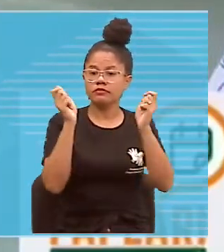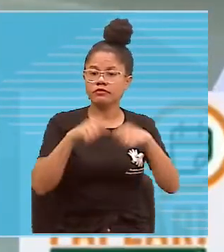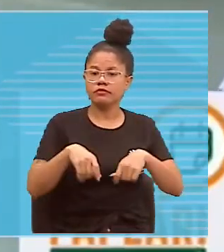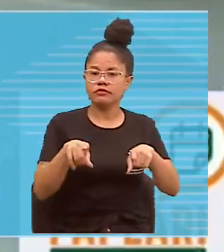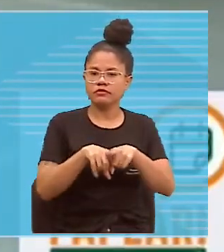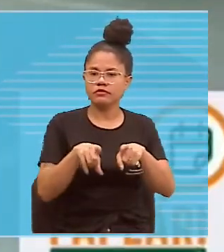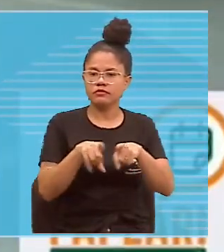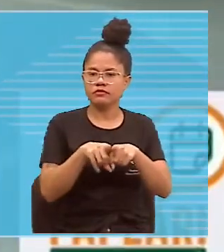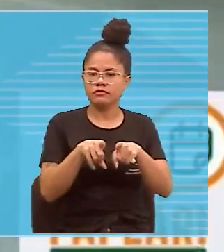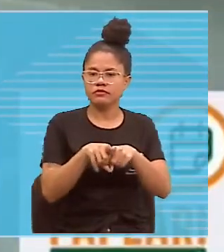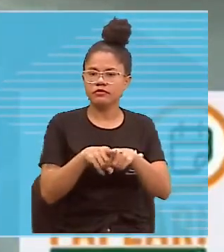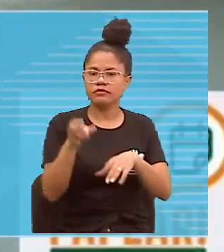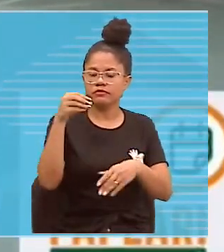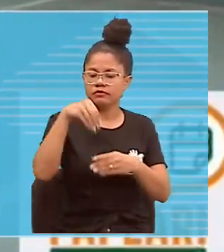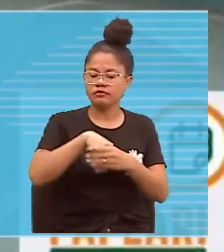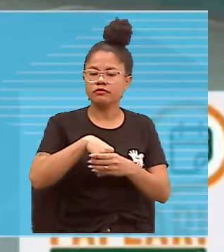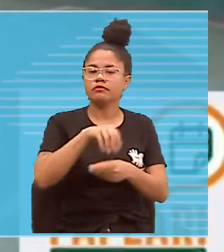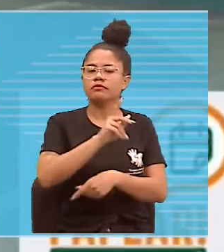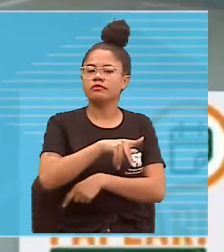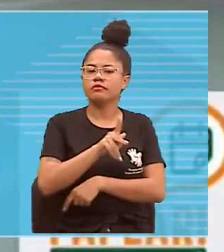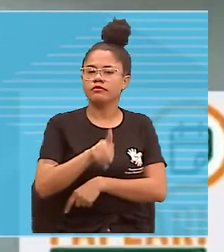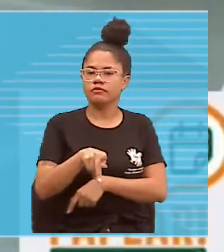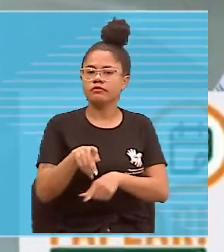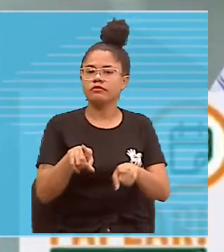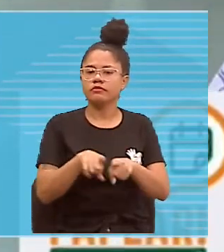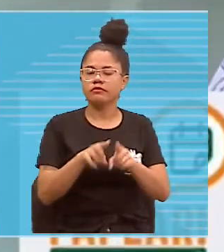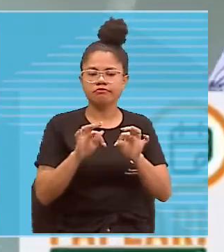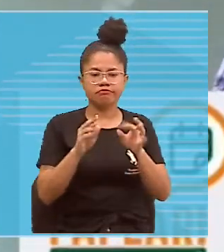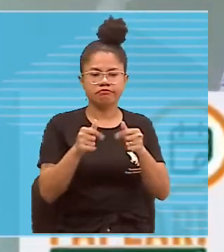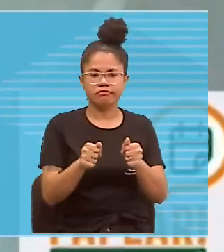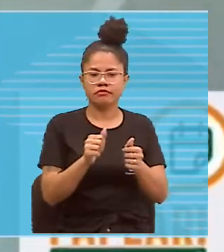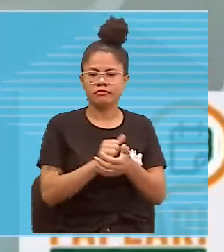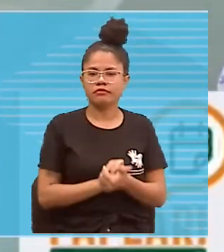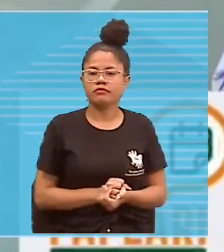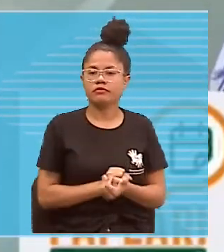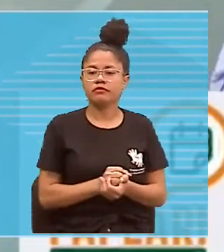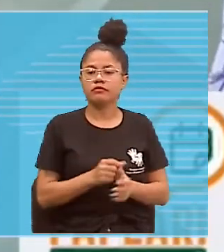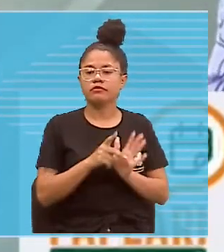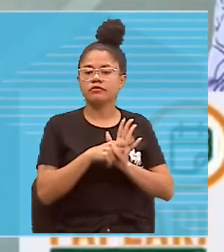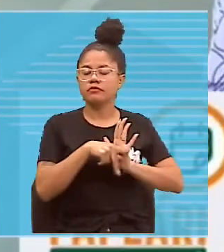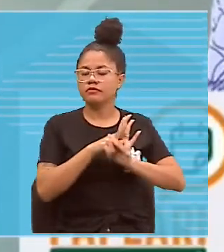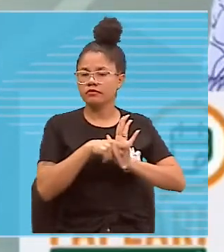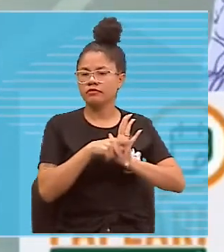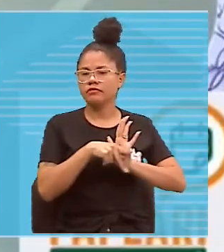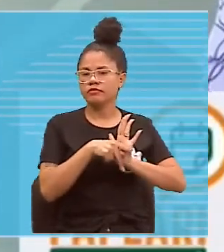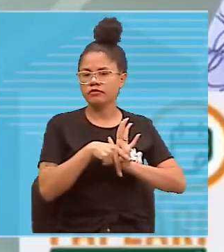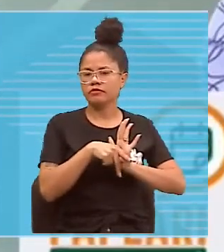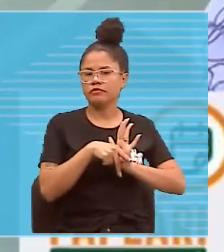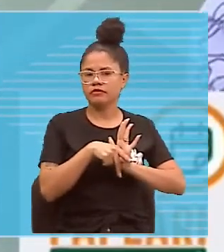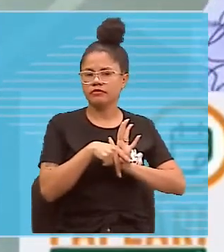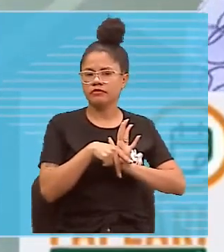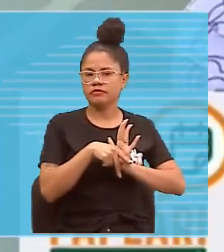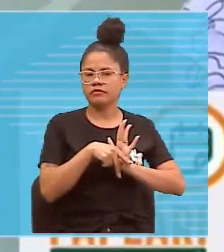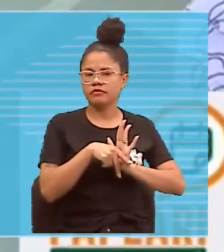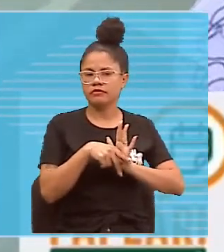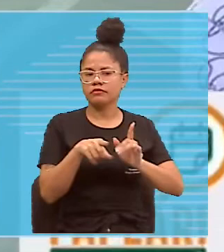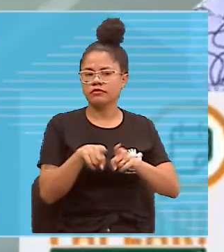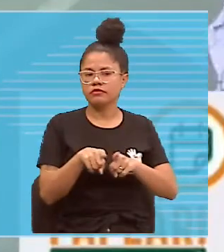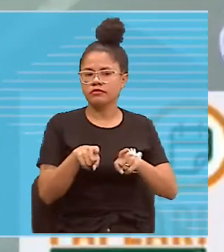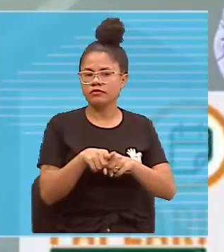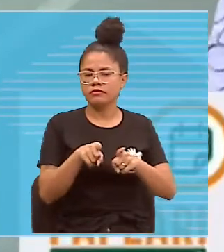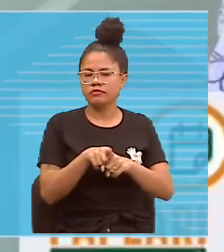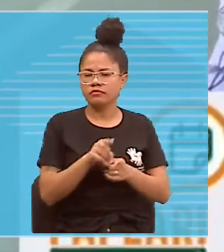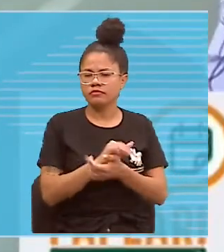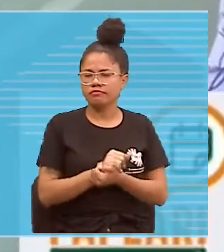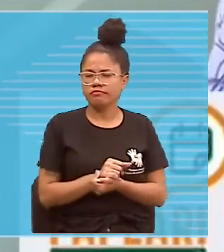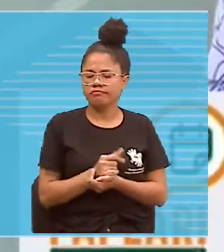trabalhando por protagonismo, você sentiu nesses alunos uma maior participação, integração? Como que ele se desenvolve